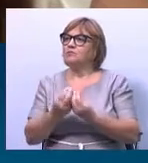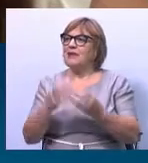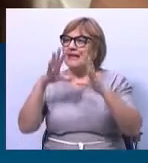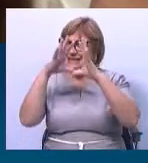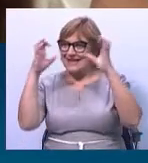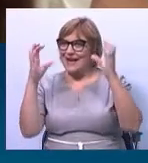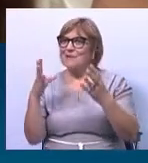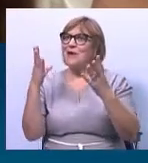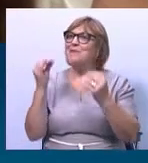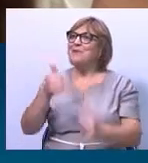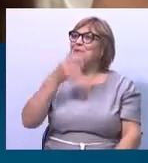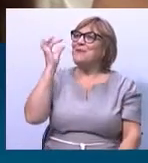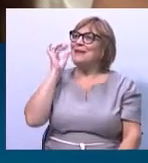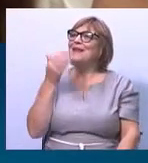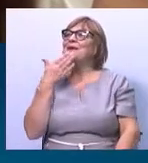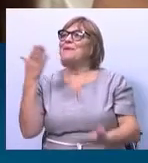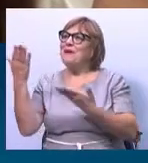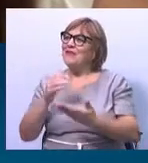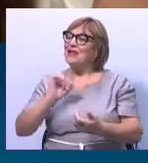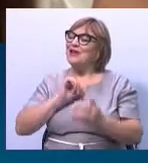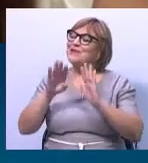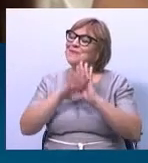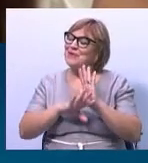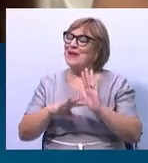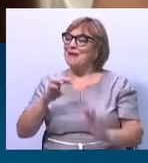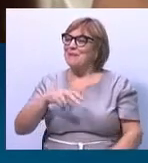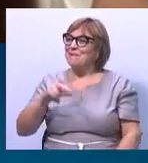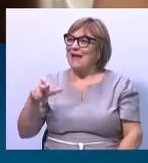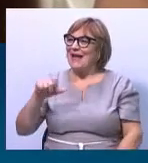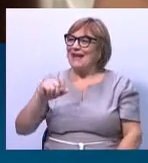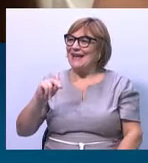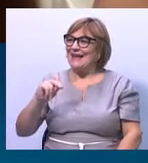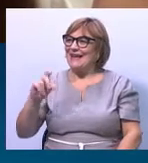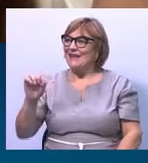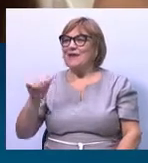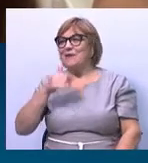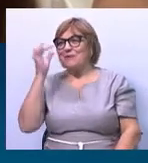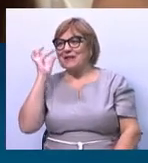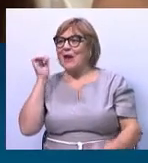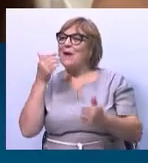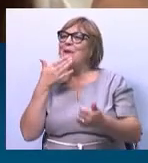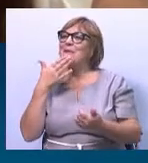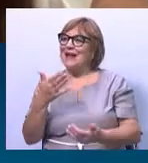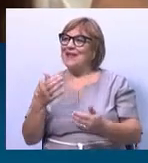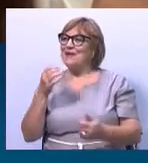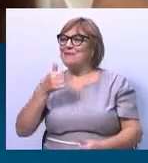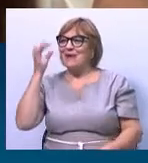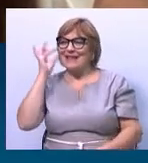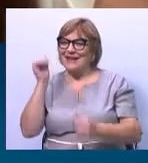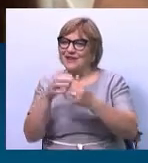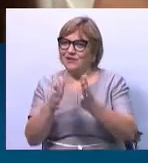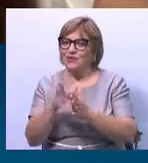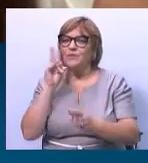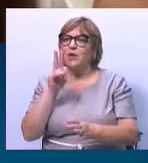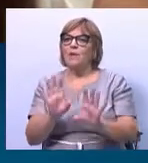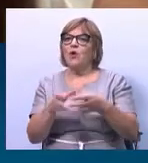Skype. Muito boa tarde, bem-vinda ao nosso programa antes de mais, Ana Margarida. Olá, boa tarde, obrigada, boa tarde a todos. Ora, olhamos aqui